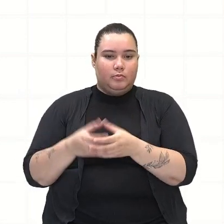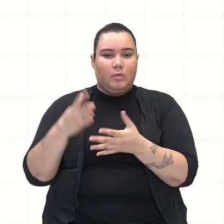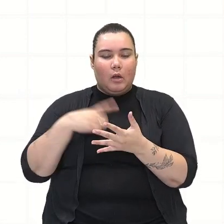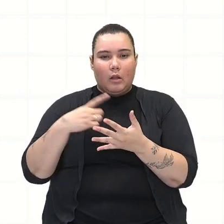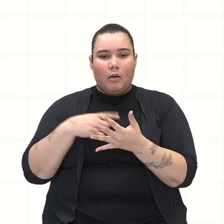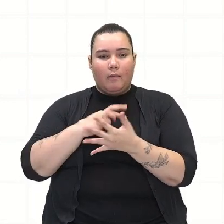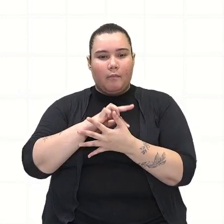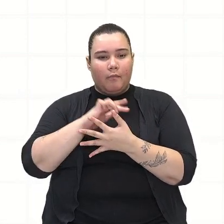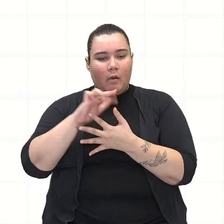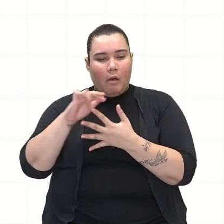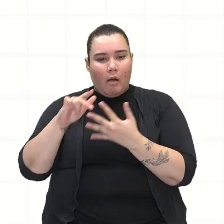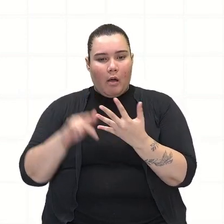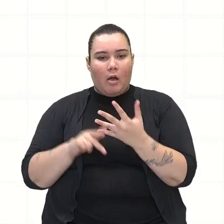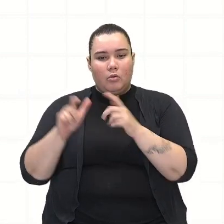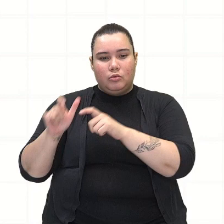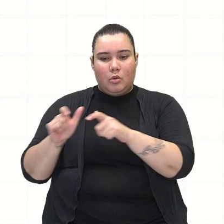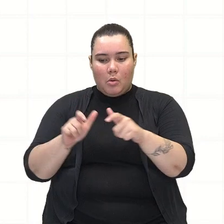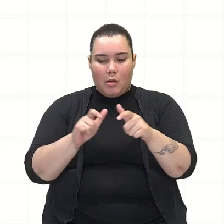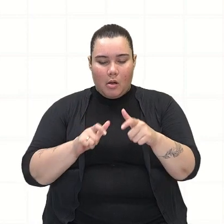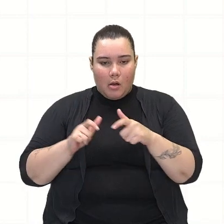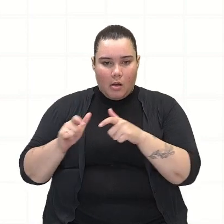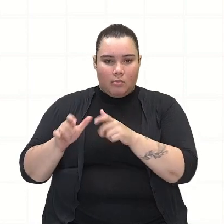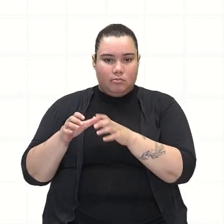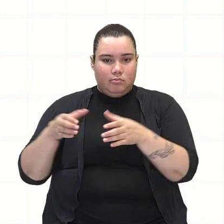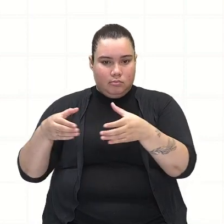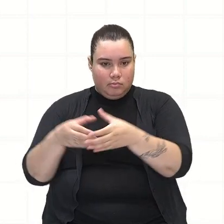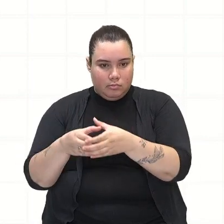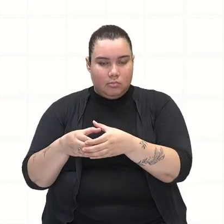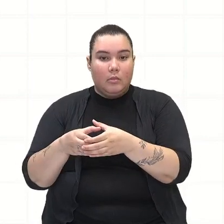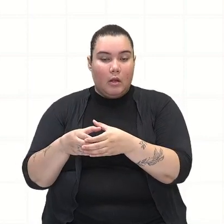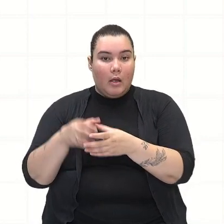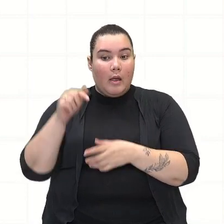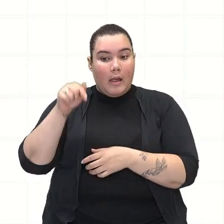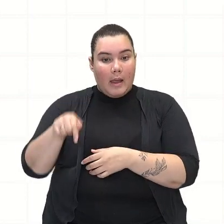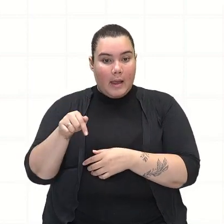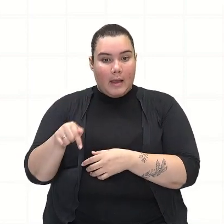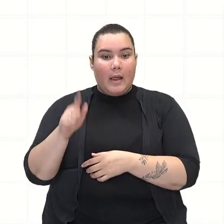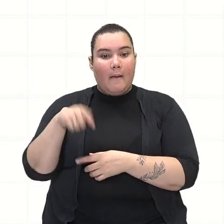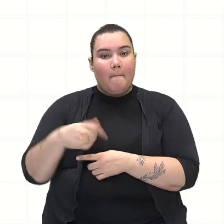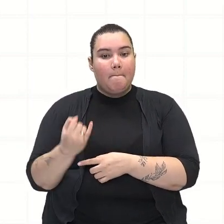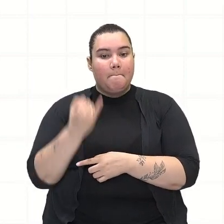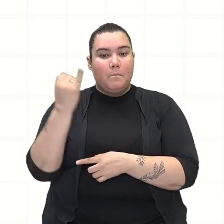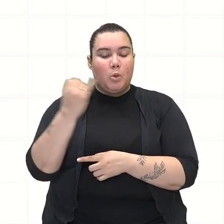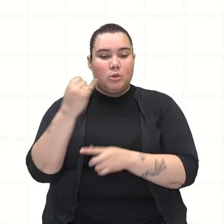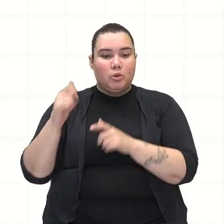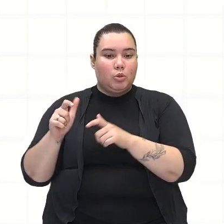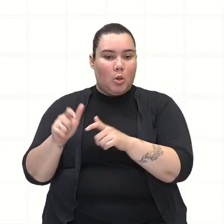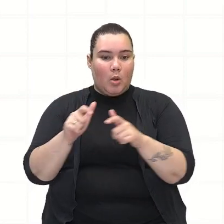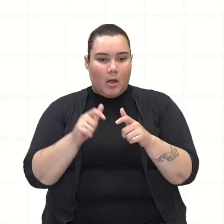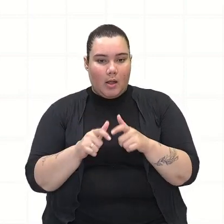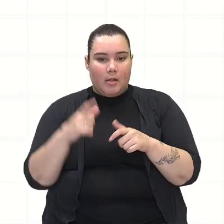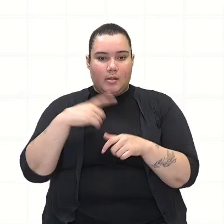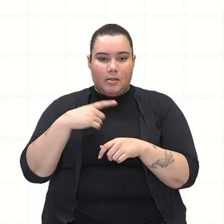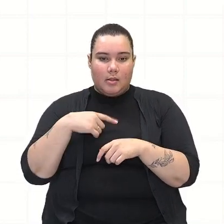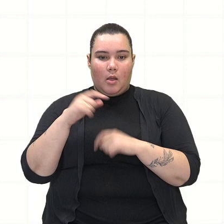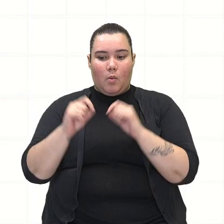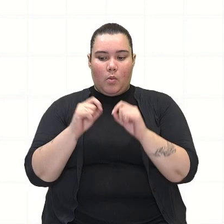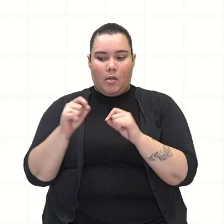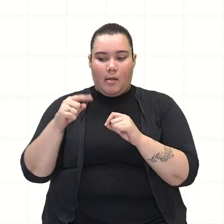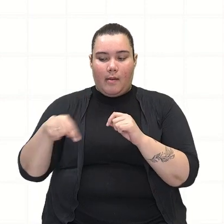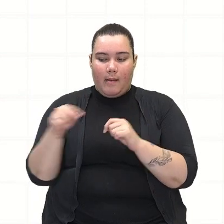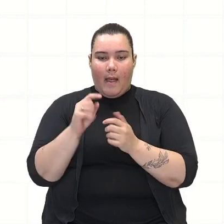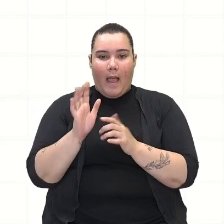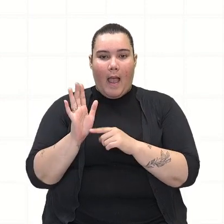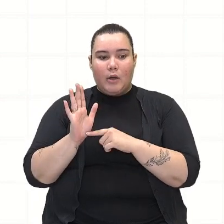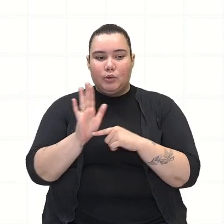Luanda, Benguela, Cabinda, Lagos, Ajudá e São Jorge da Mina, que eram importantes portos envolvidos